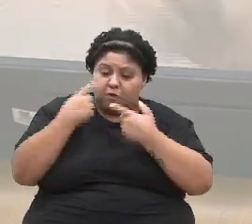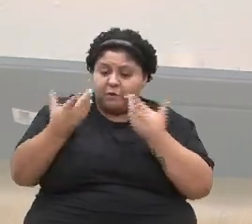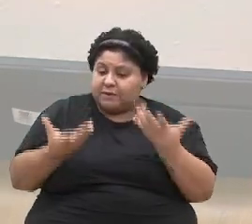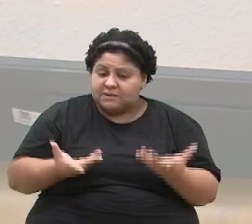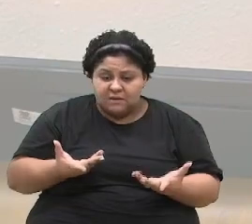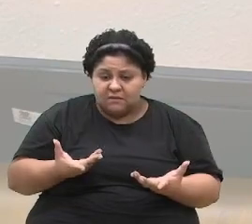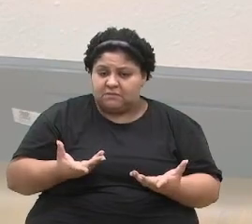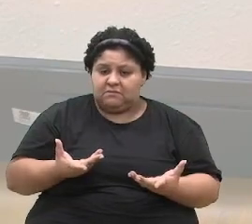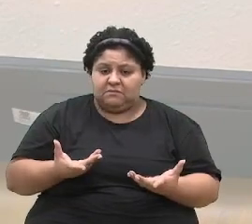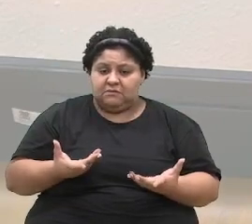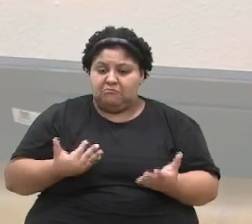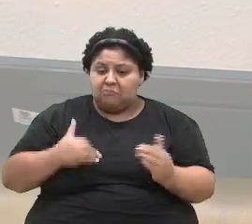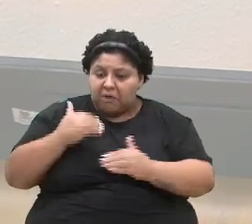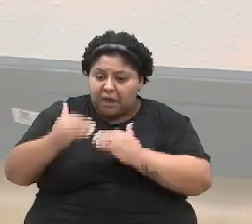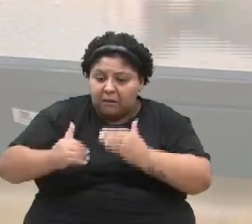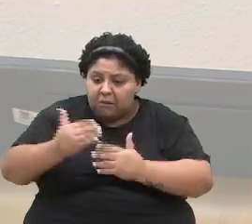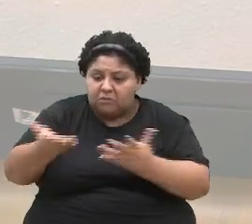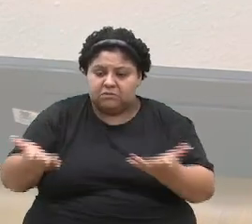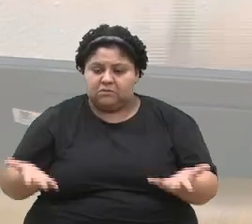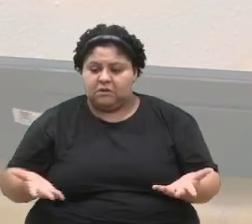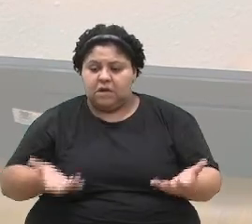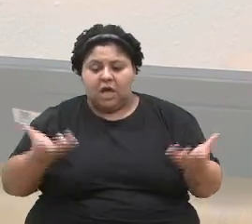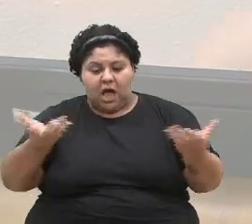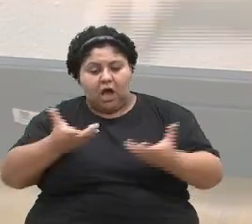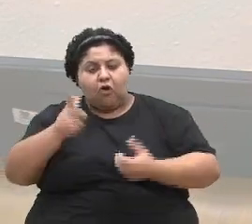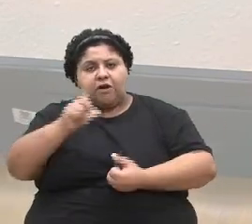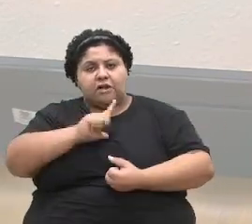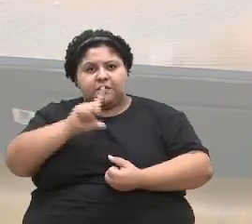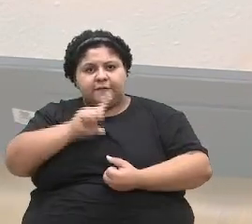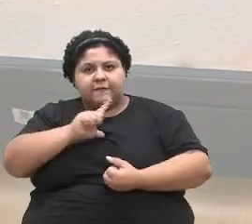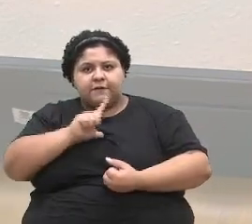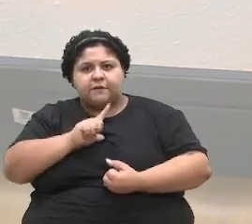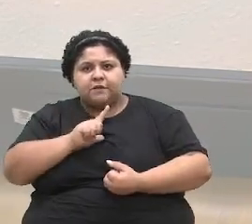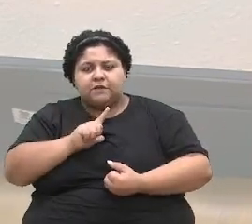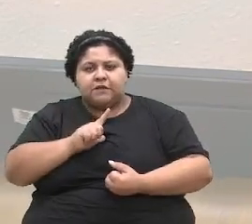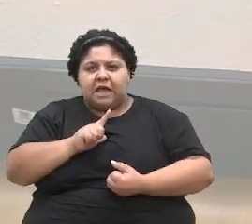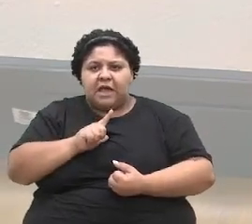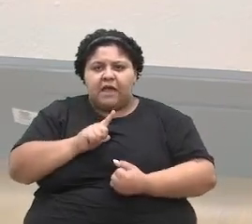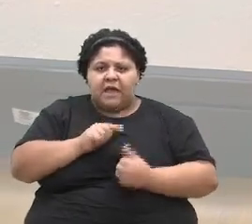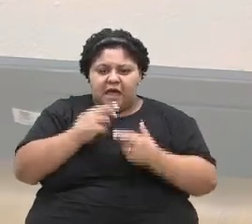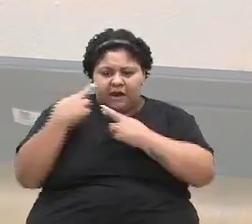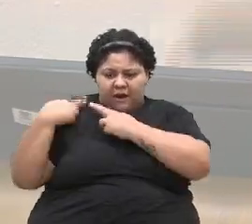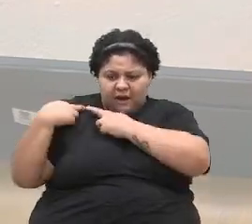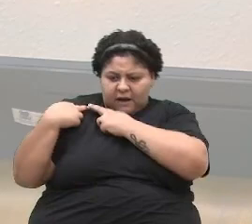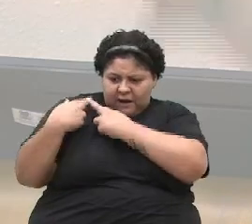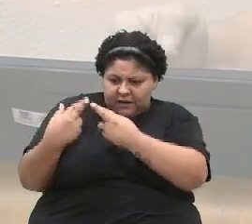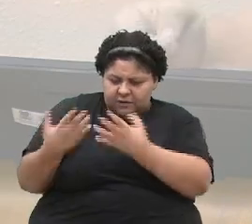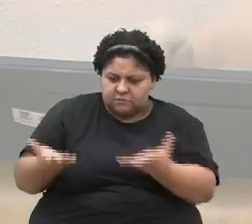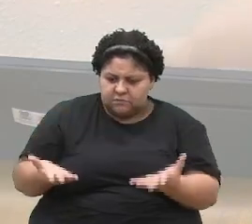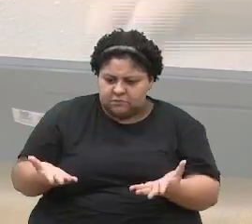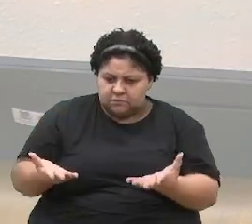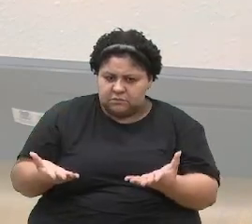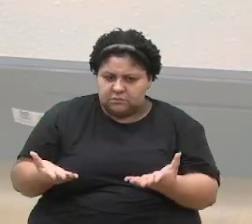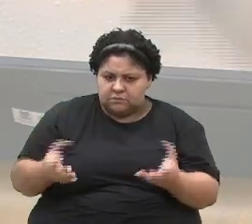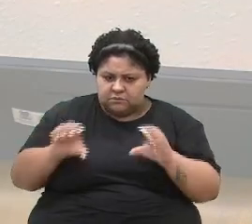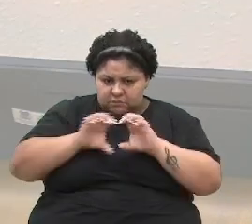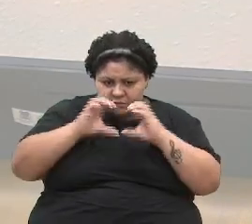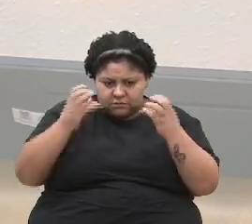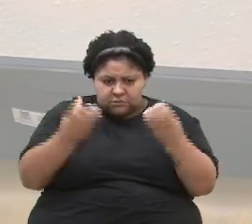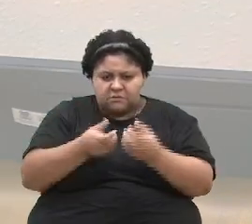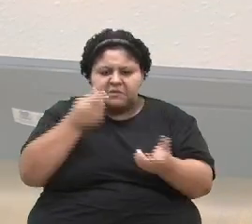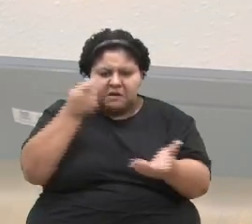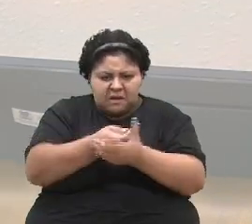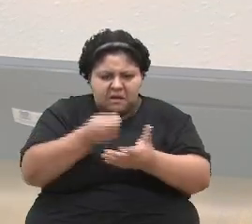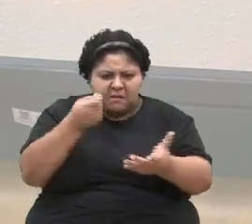tocar a coisa para frente. Agora, se tu tivesse um pingo de responsabilidade, aonde a comunidade vai pagar